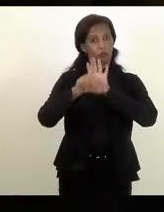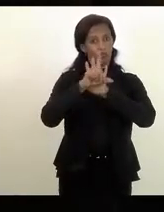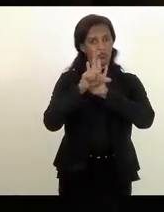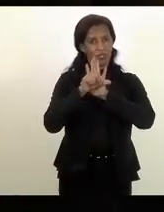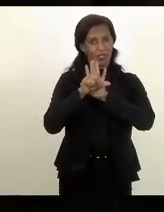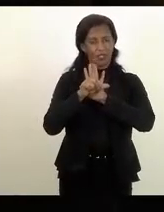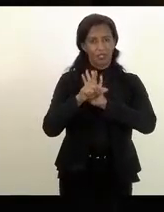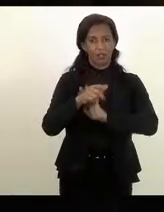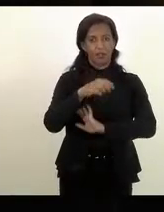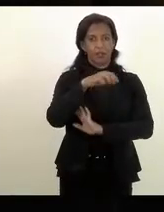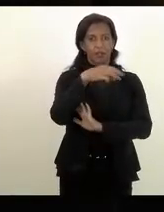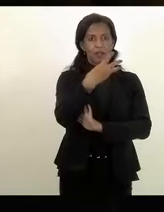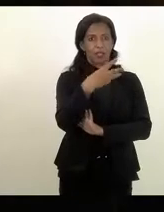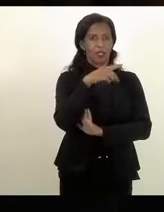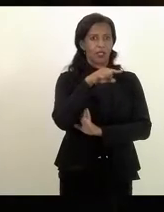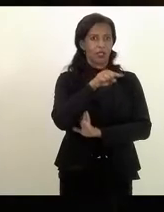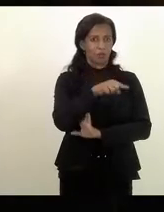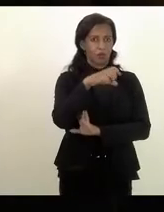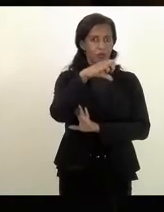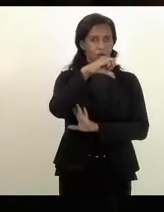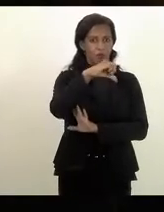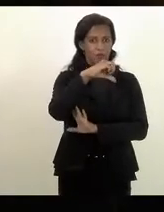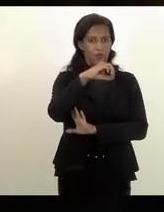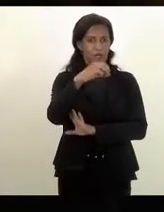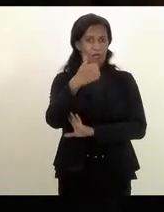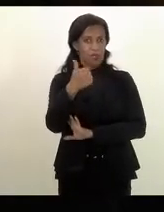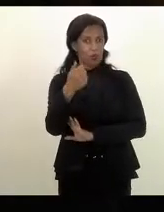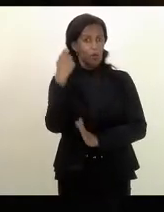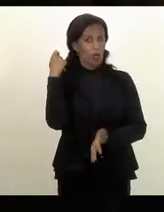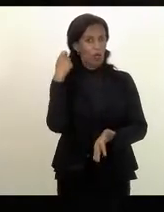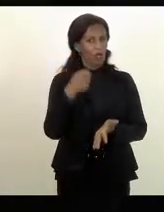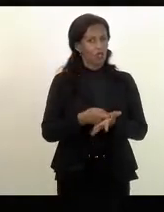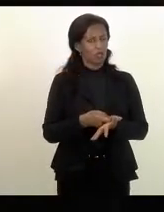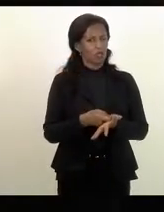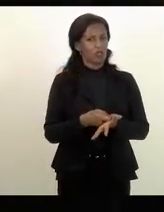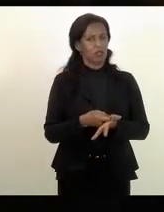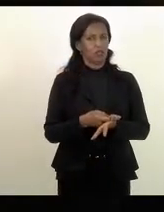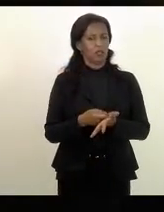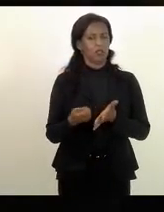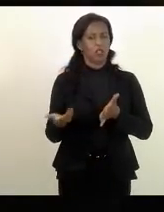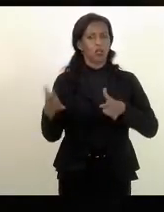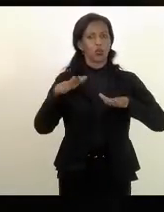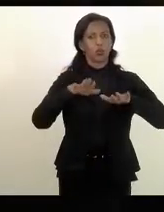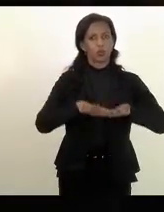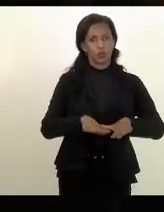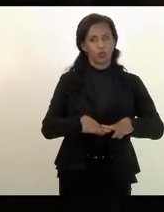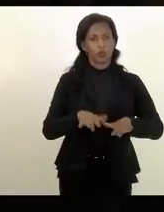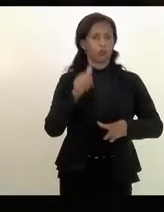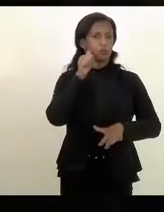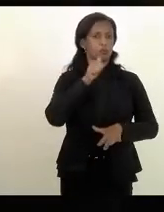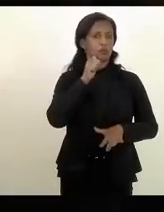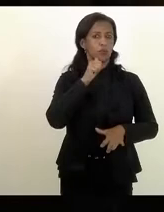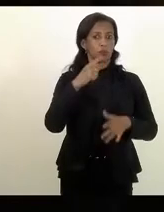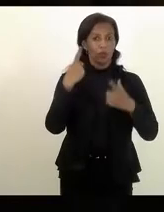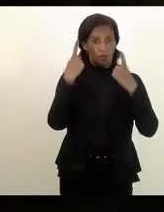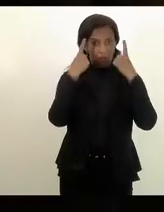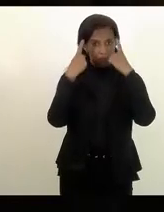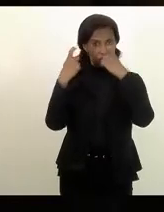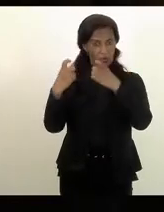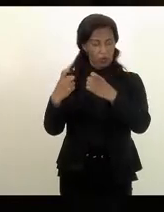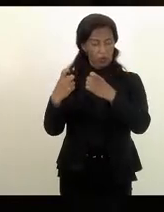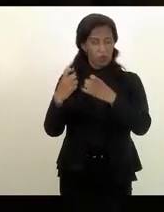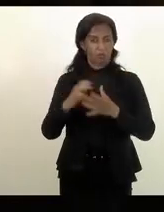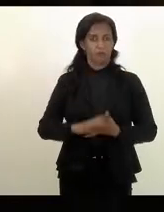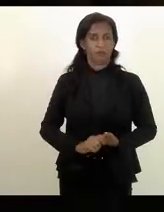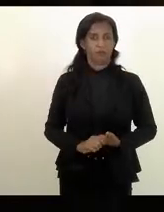número 3901 de 2021 que garante a prioridade de inclusão da mulher vítima de violência